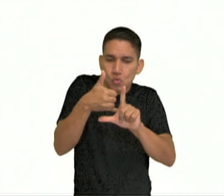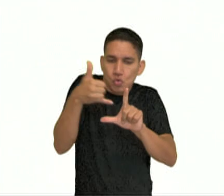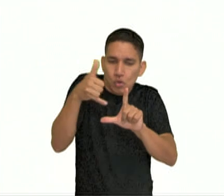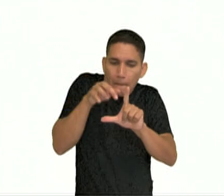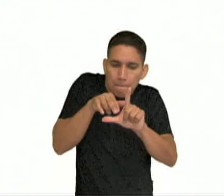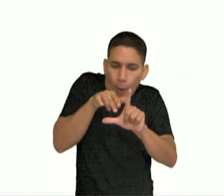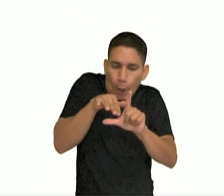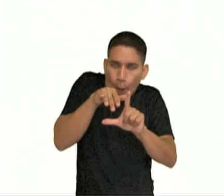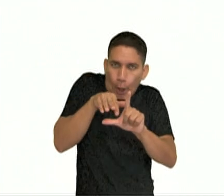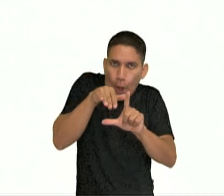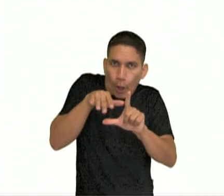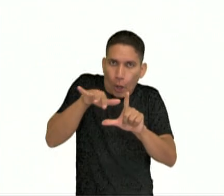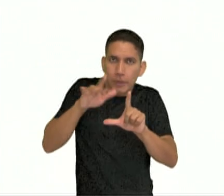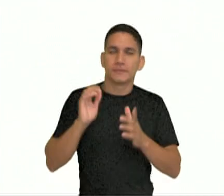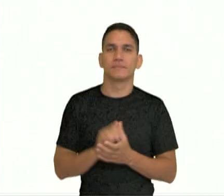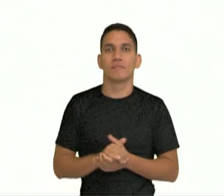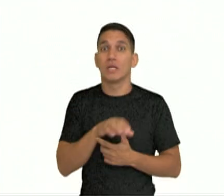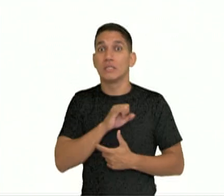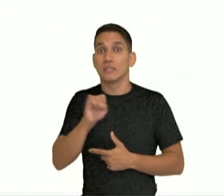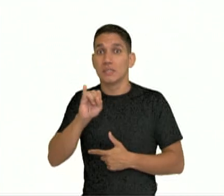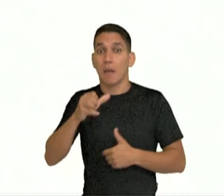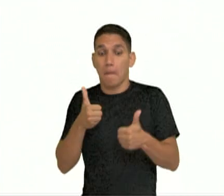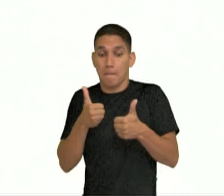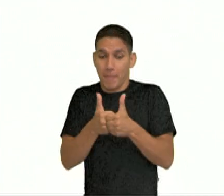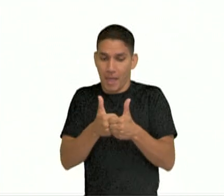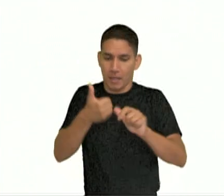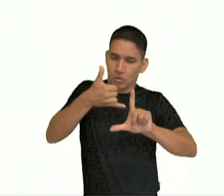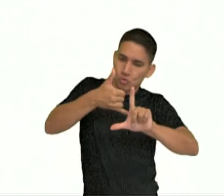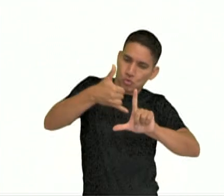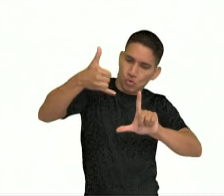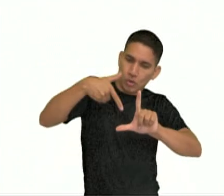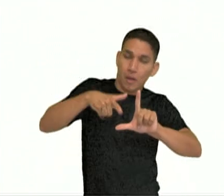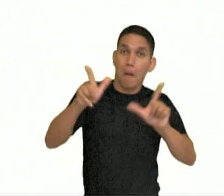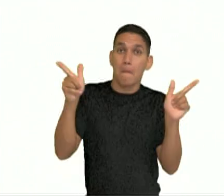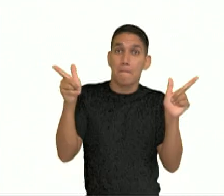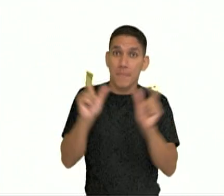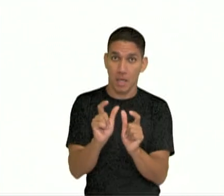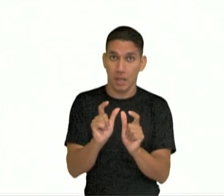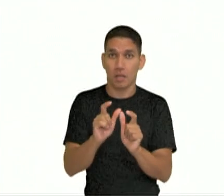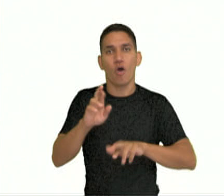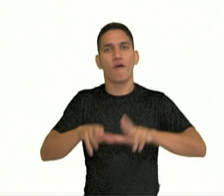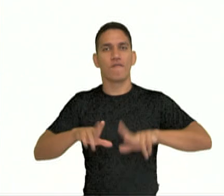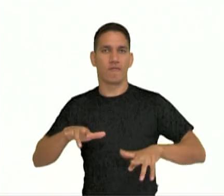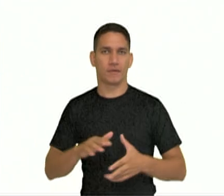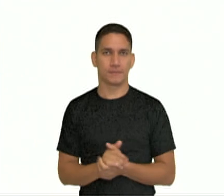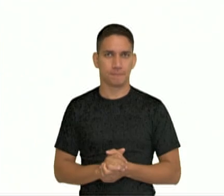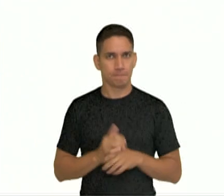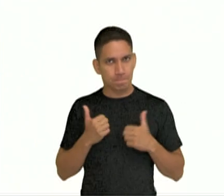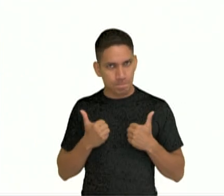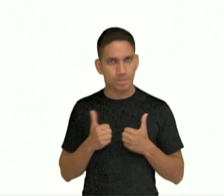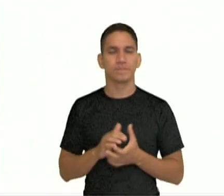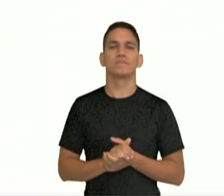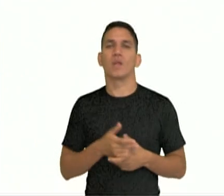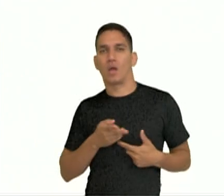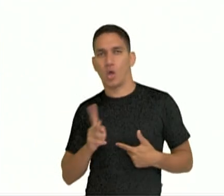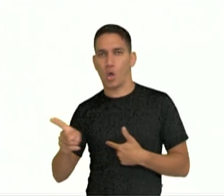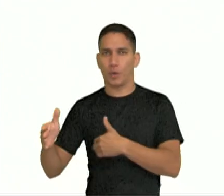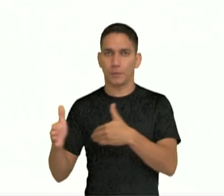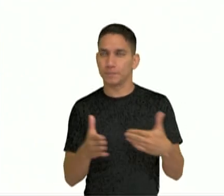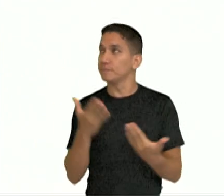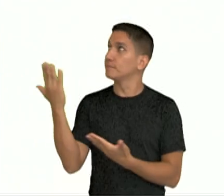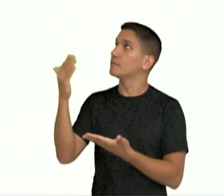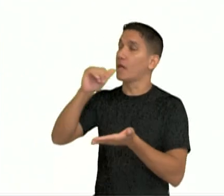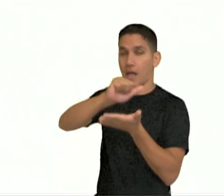da média. Quanto mais próximo, menor vai ser o valor da variância. Tranquilo? Continuando aqui, vamos